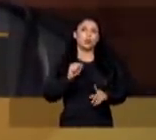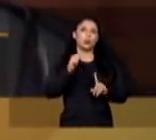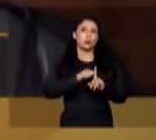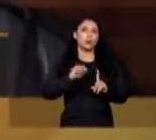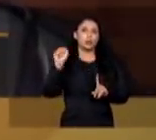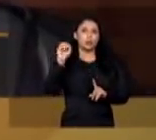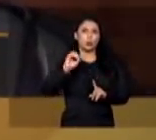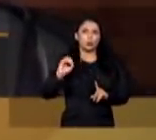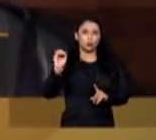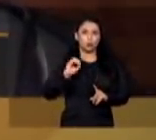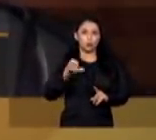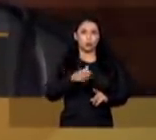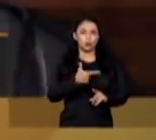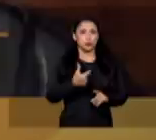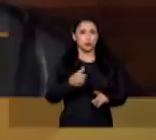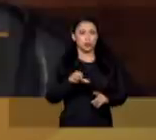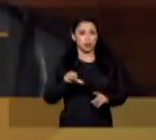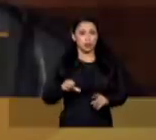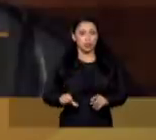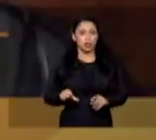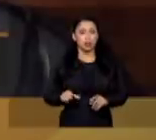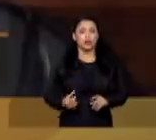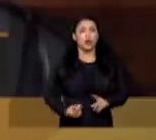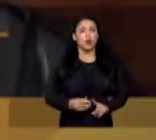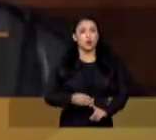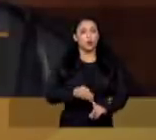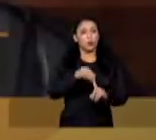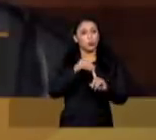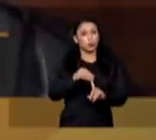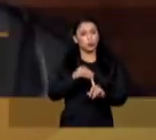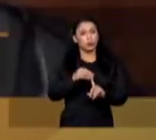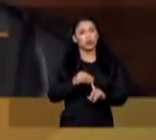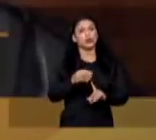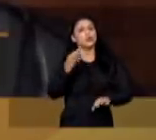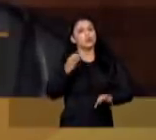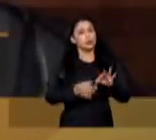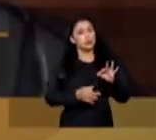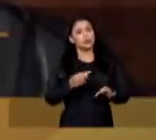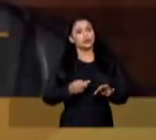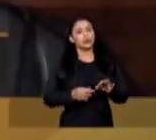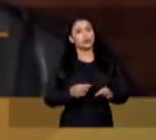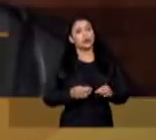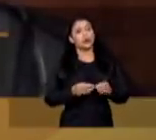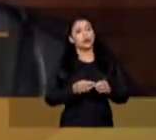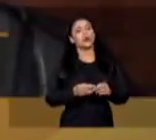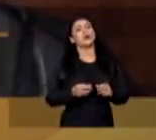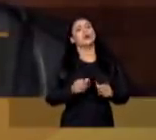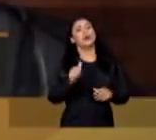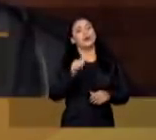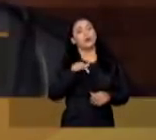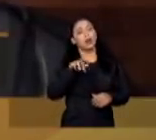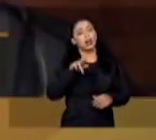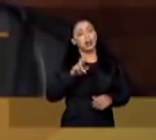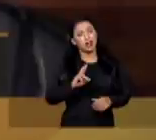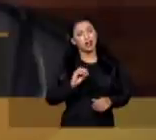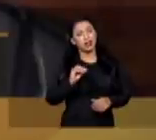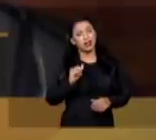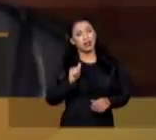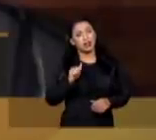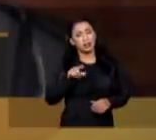de outubro de 2019, de forma unipessoal, julgou prejudicado o agravo regimental interposto